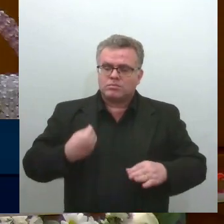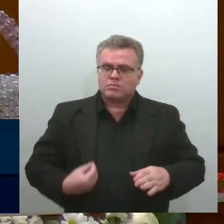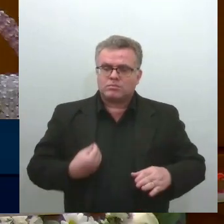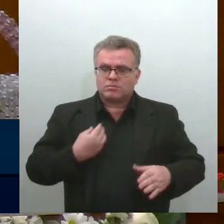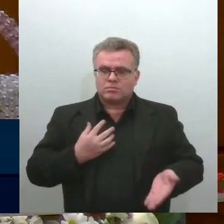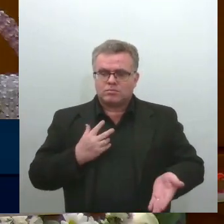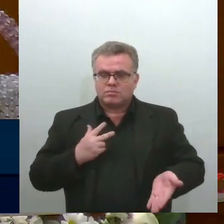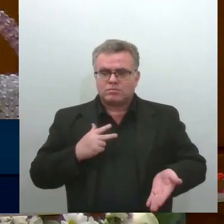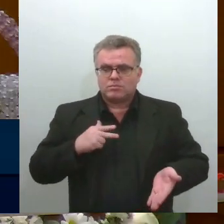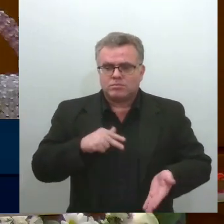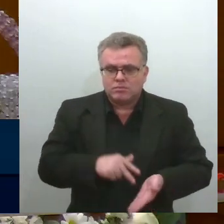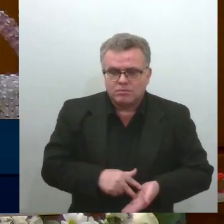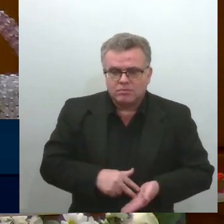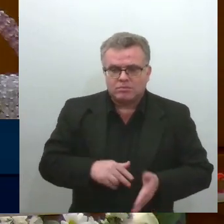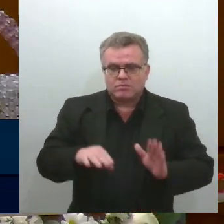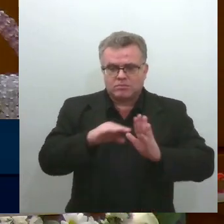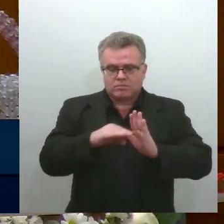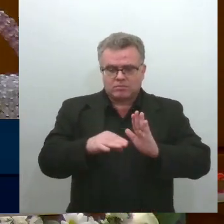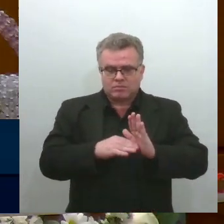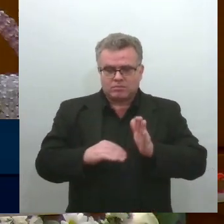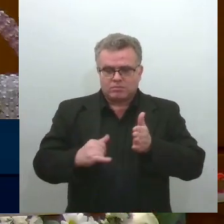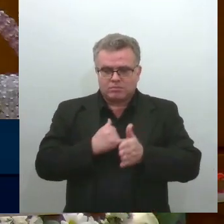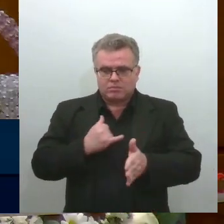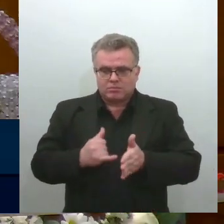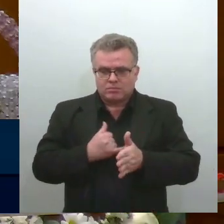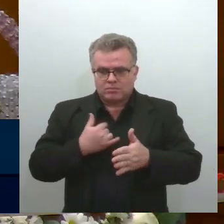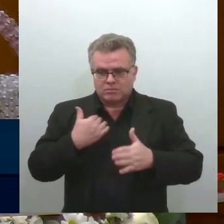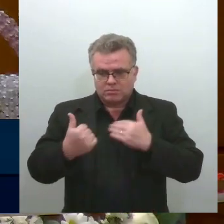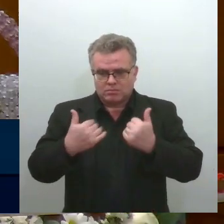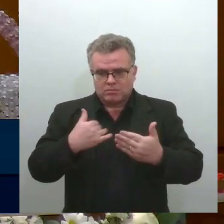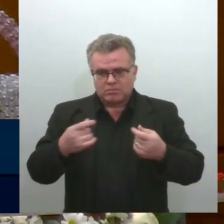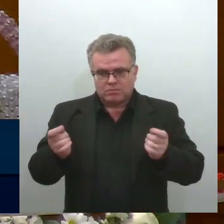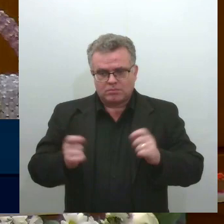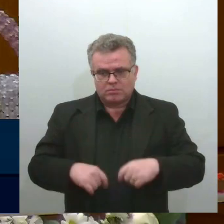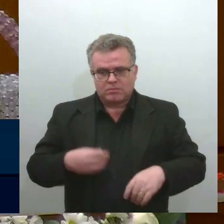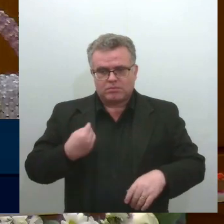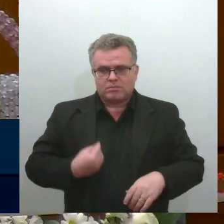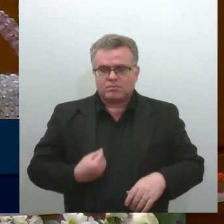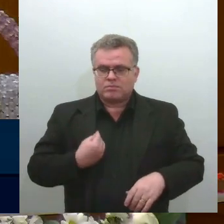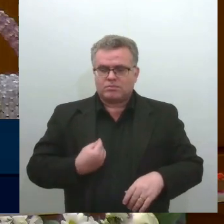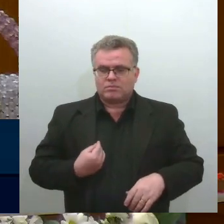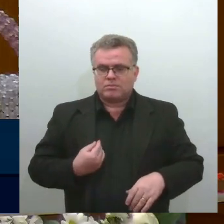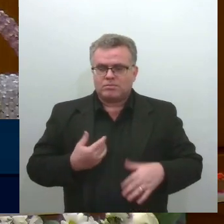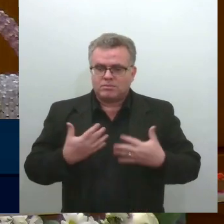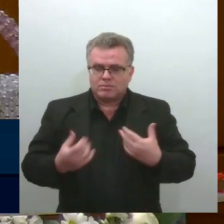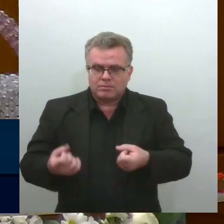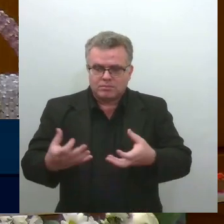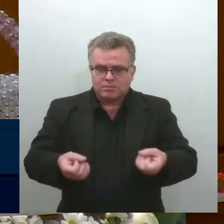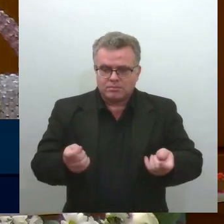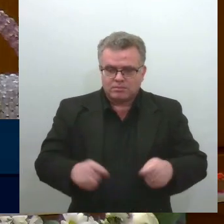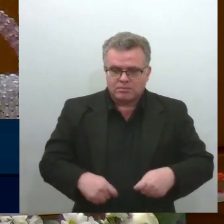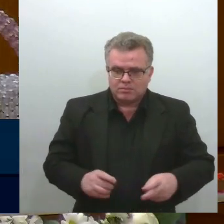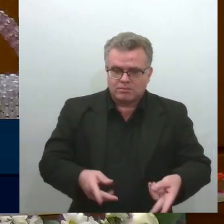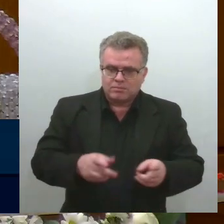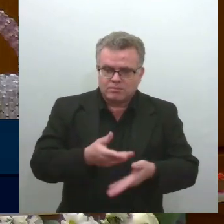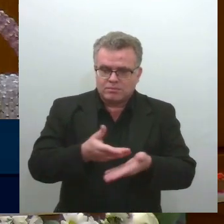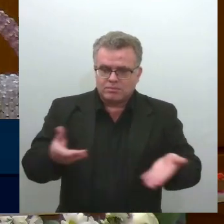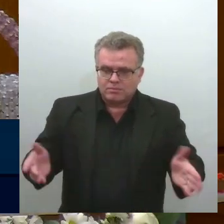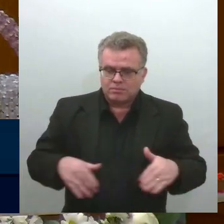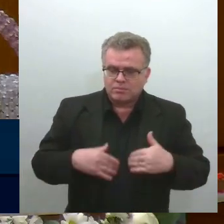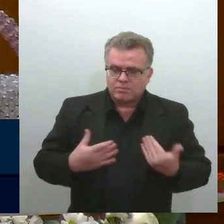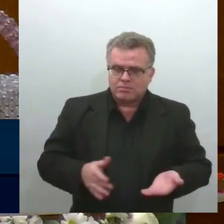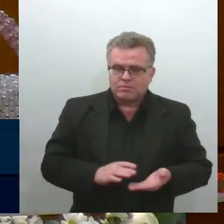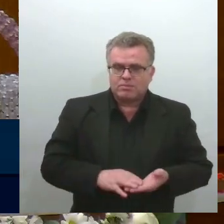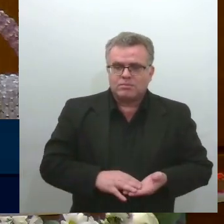pode também me chamar para fazer participação, viu, jornalista, aí nos programas de vocês. É, sobre tendências de investimento. Eu